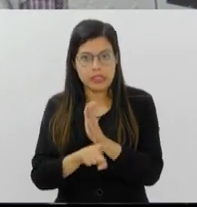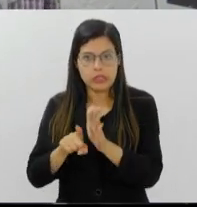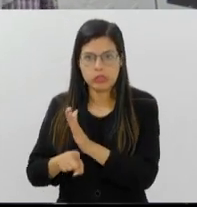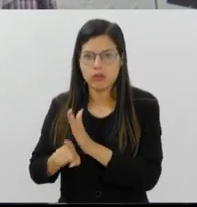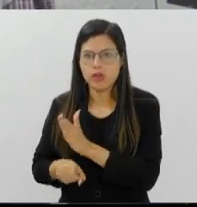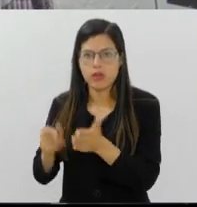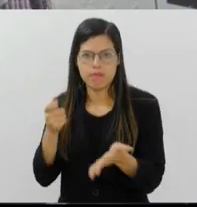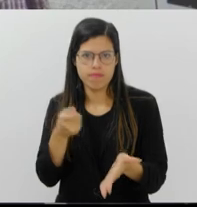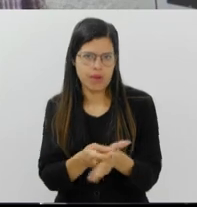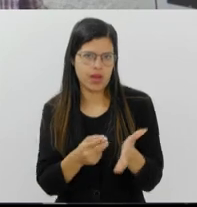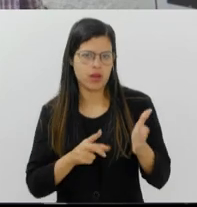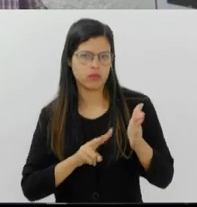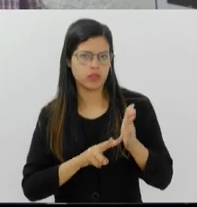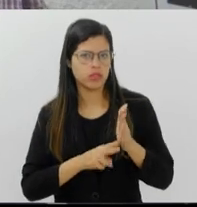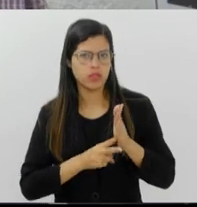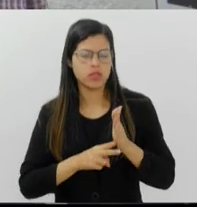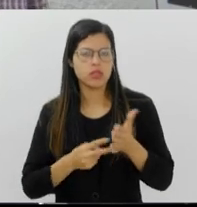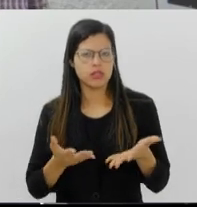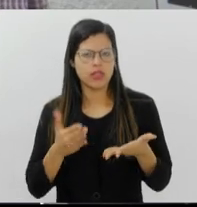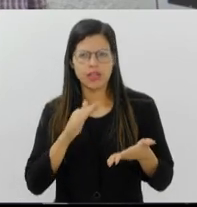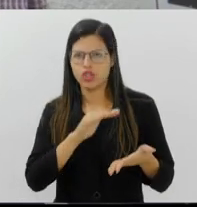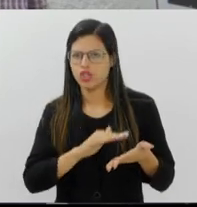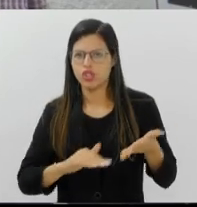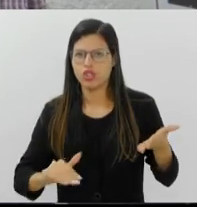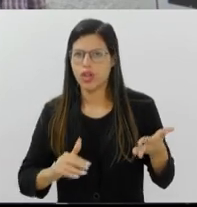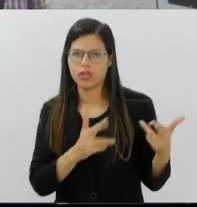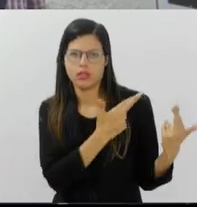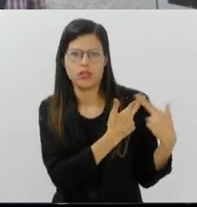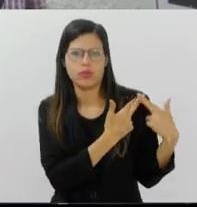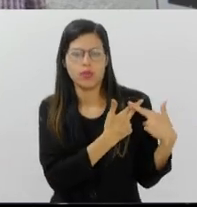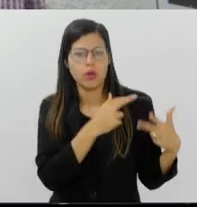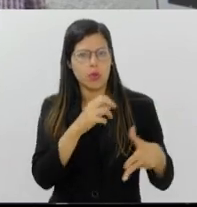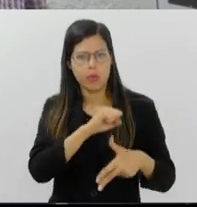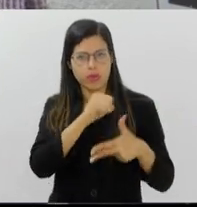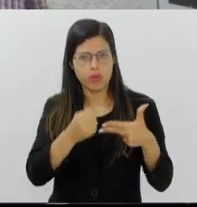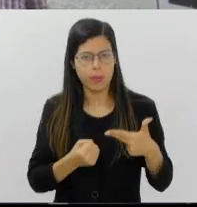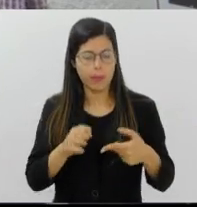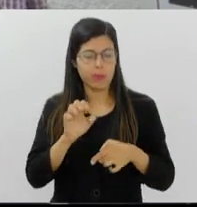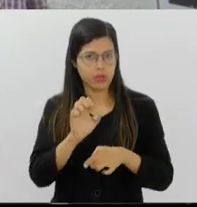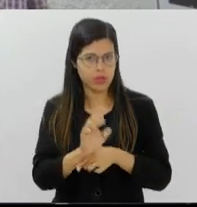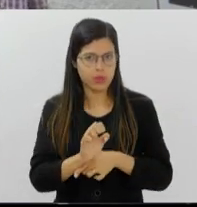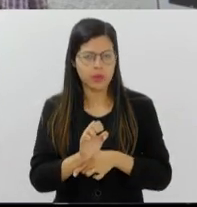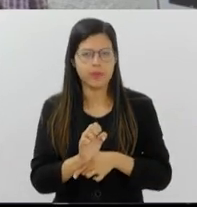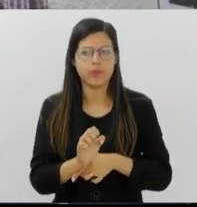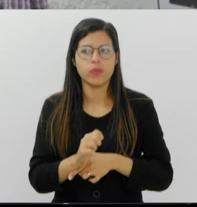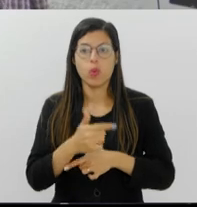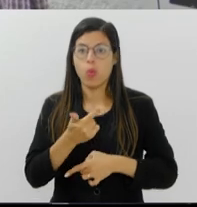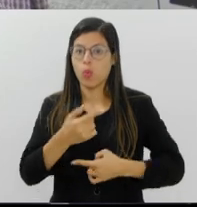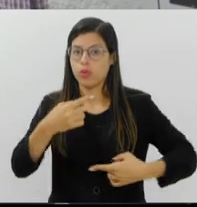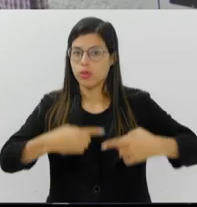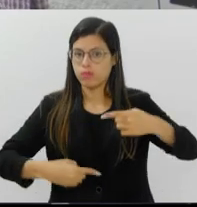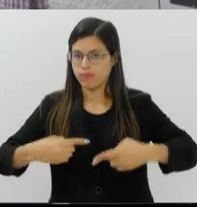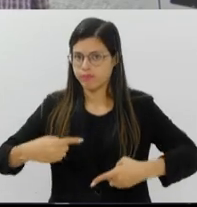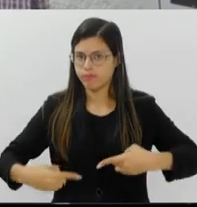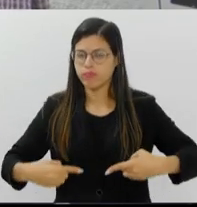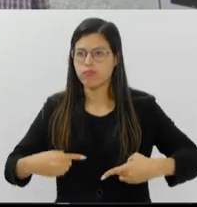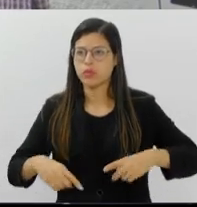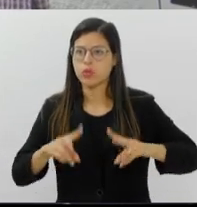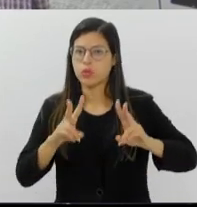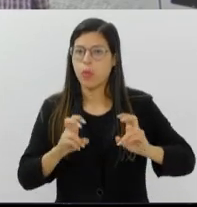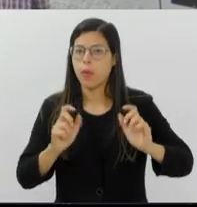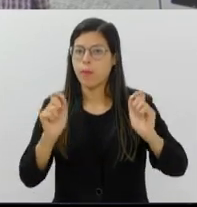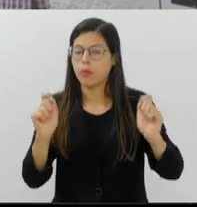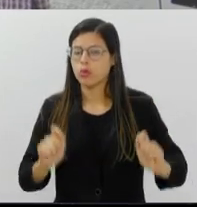sindicatos. Então, a gente quer tirar esse ônus do poder público estadual. E uma discussão que foi levantada era sobre um